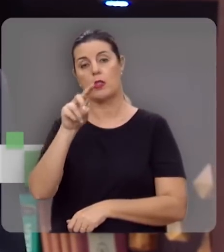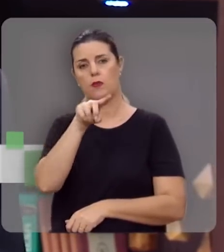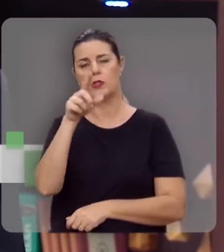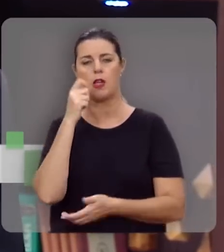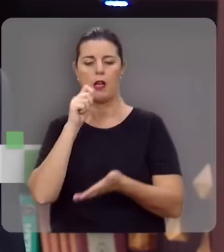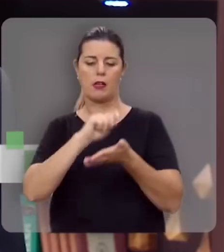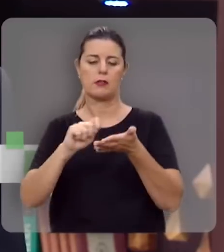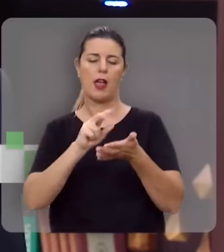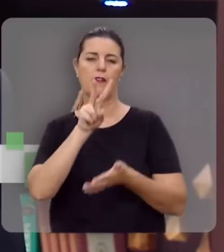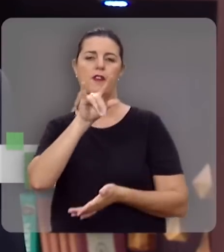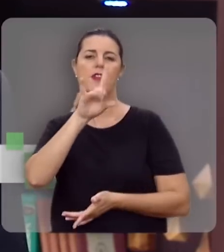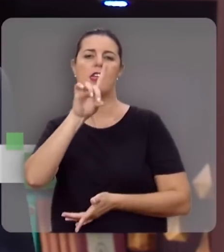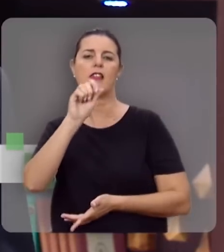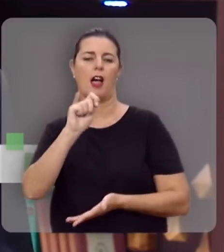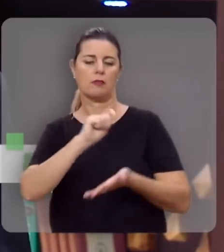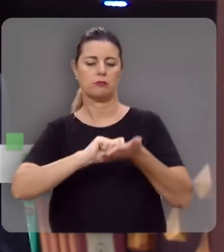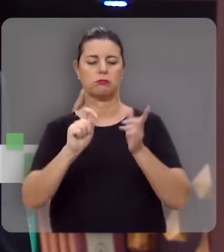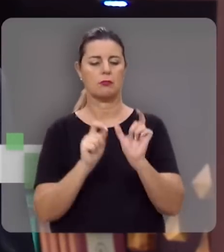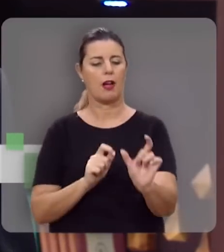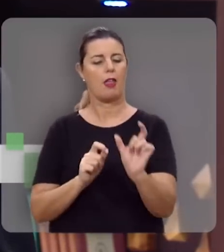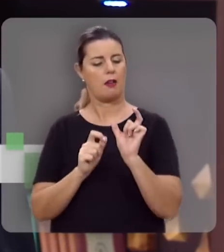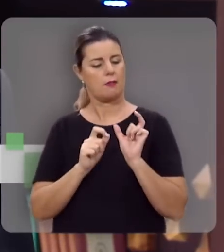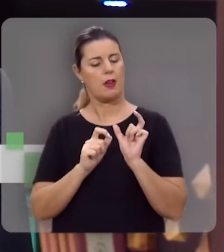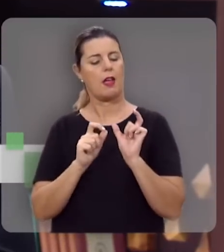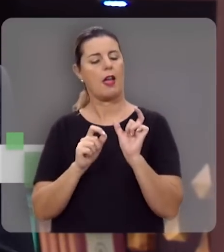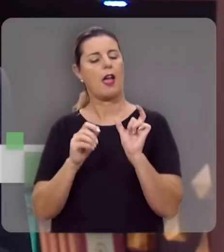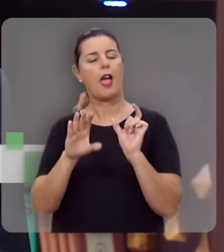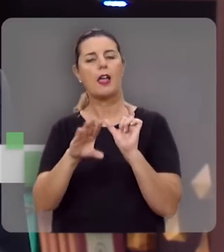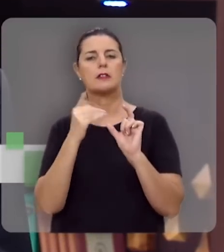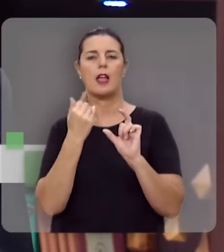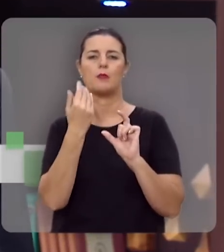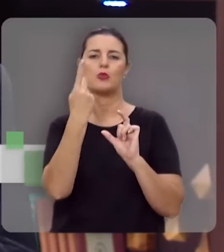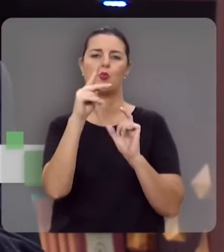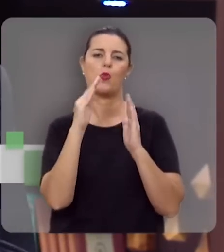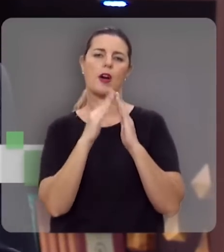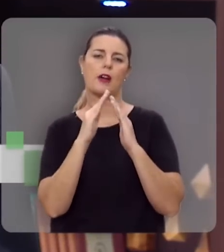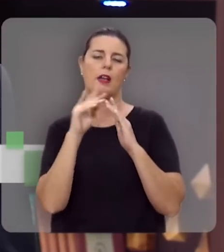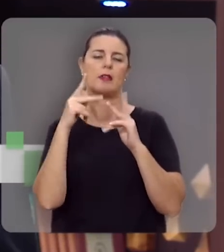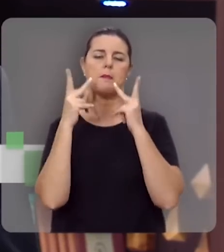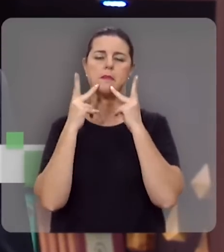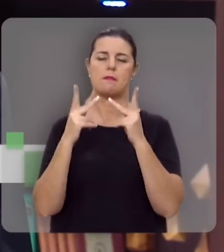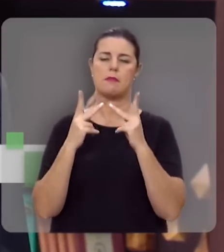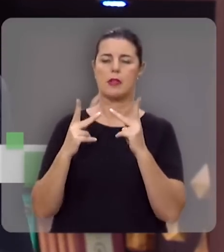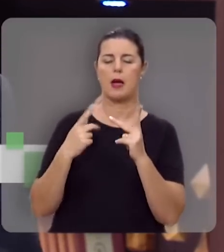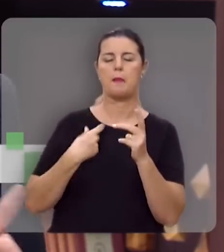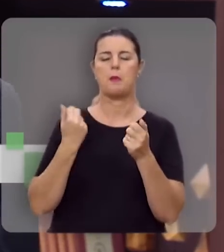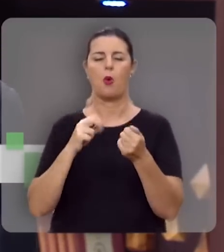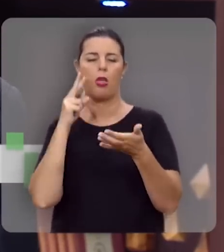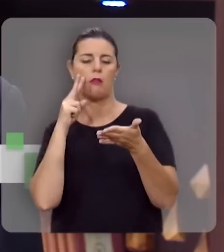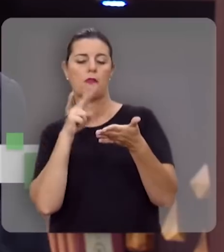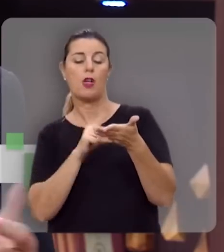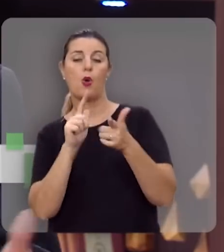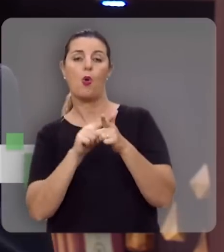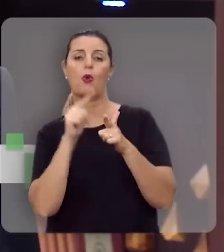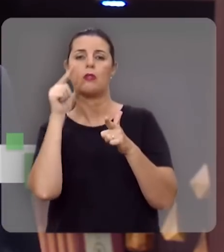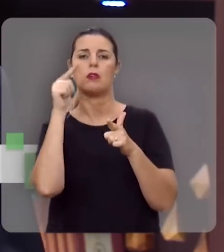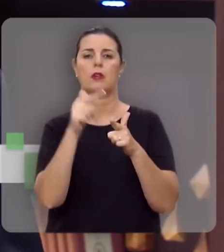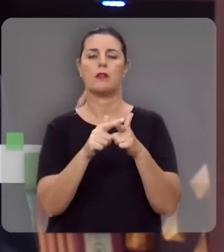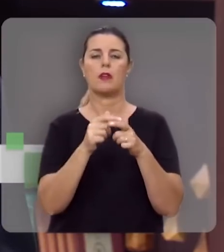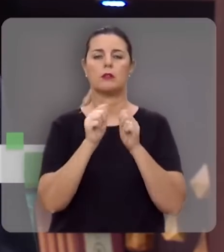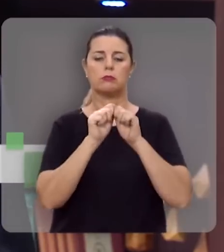11 947 18 94 50. Você vai escrever lá VIDA e você vai receber na sua casa essa mensagem para você assistir de novo